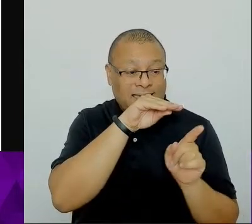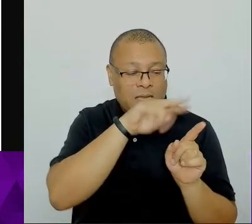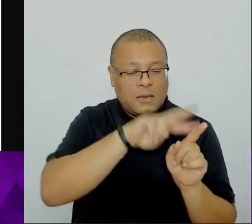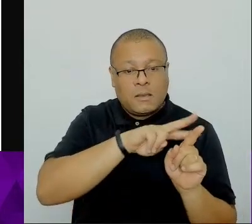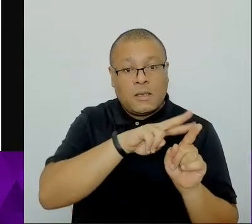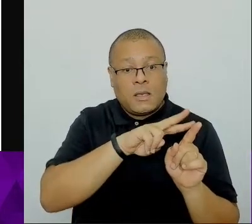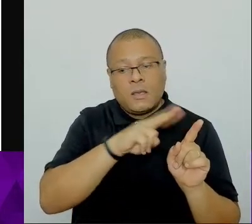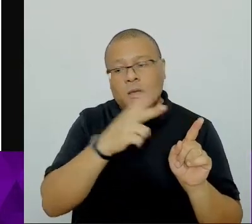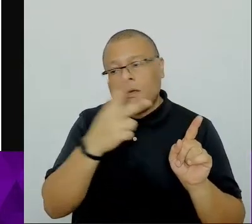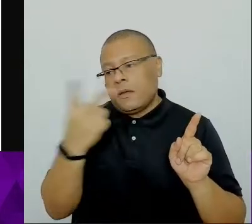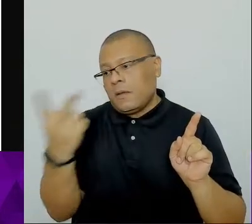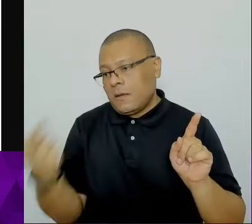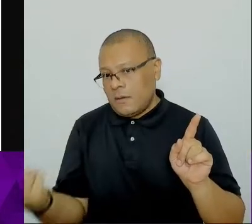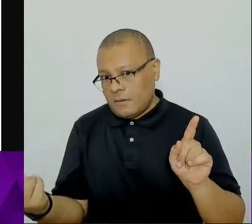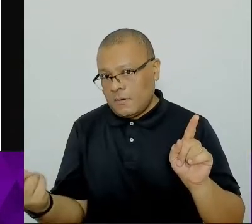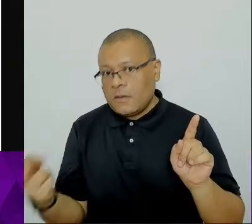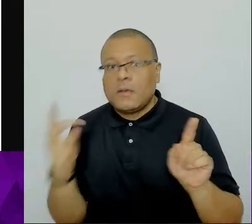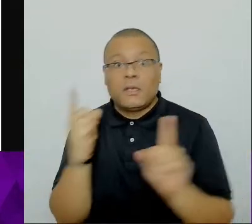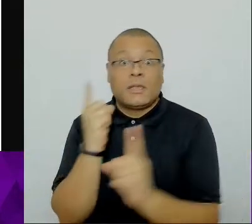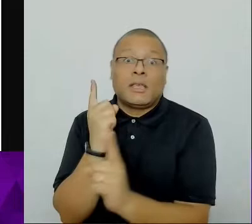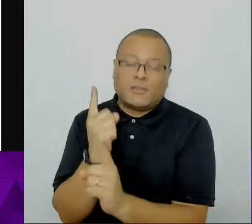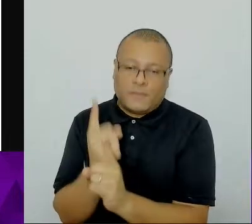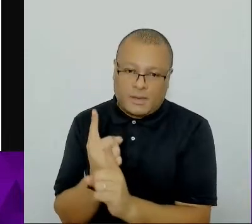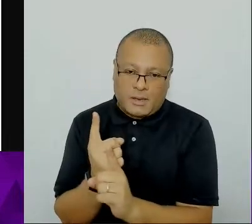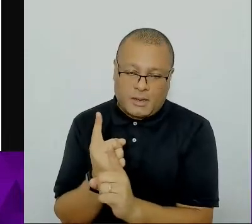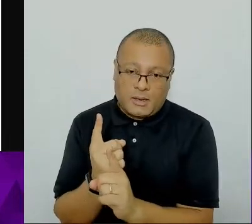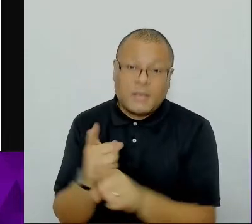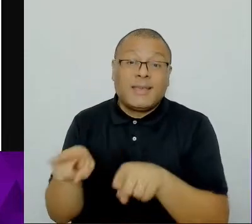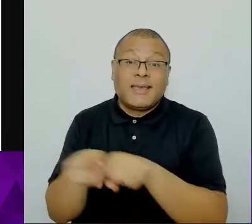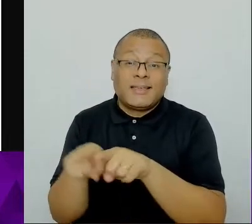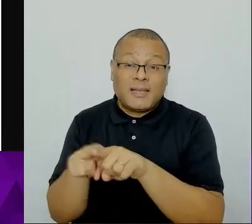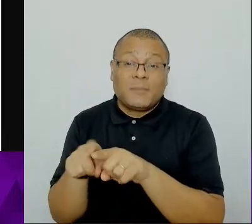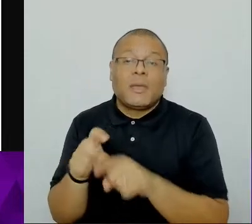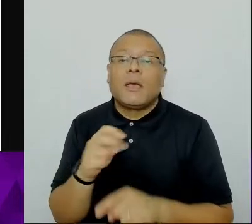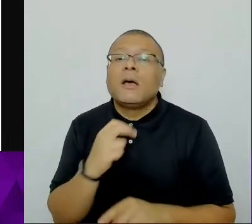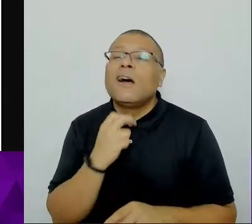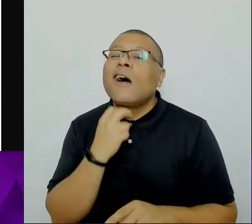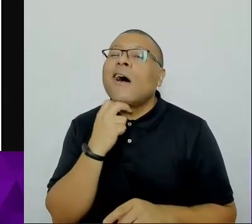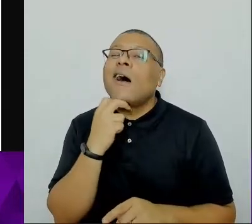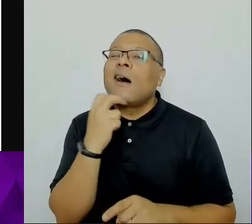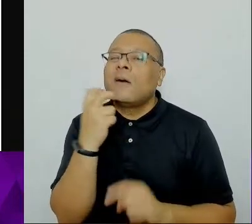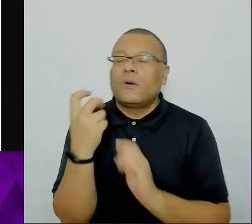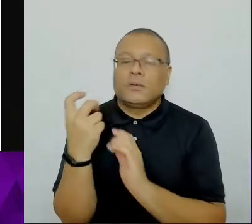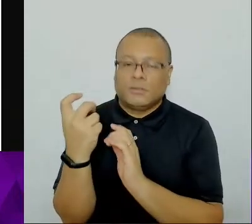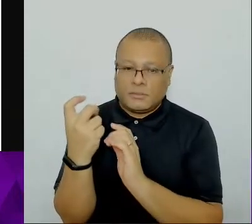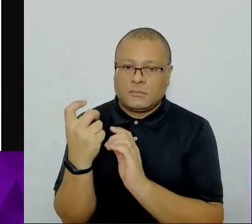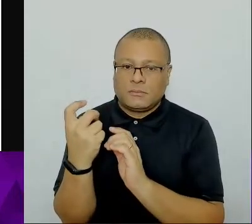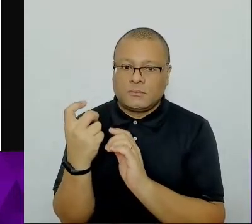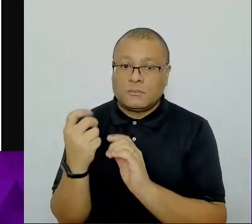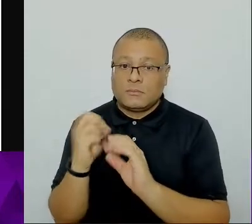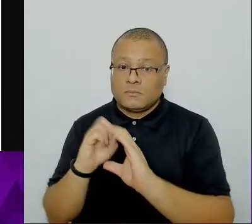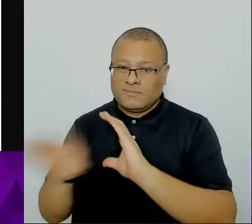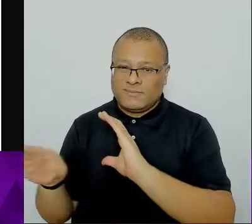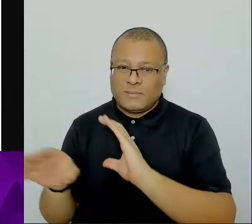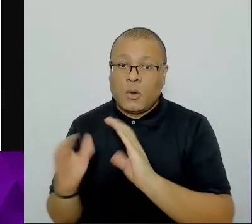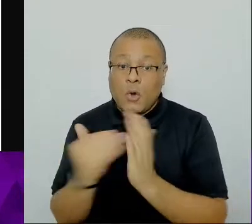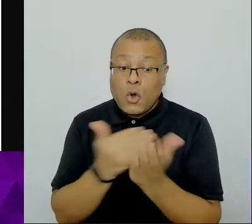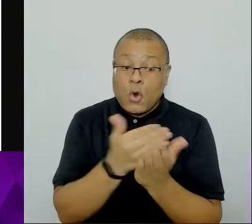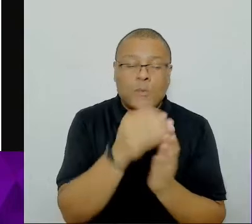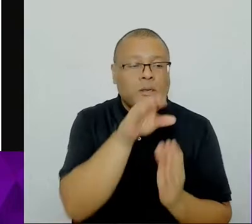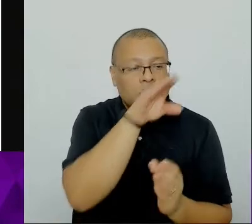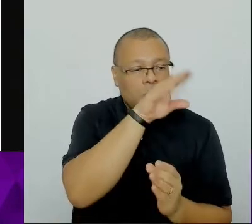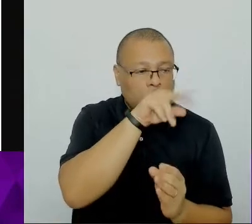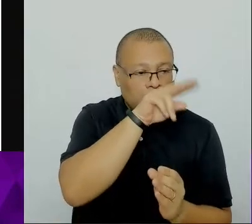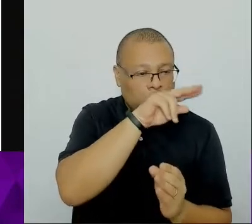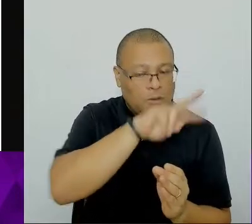de reconhecimento de fala e também de síntese de voz. Então, tanto reconhecer, sair do áudio e ir para